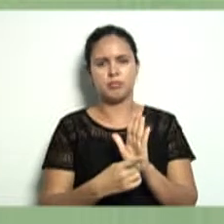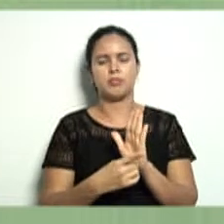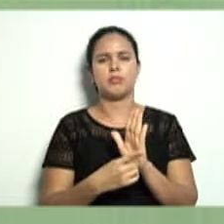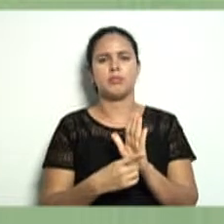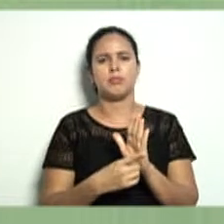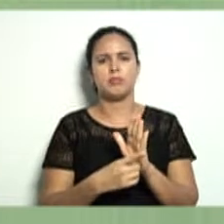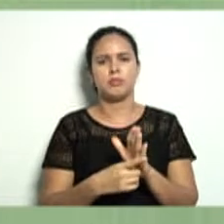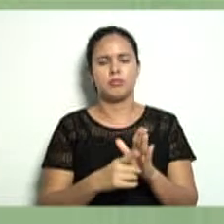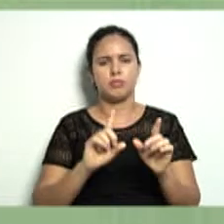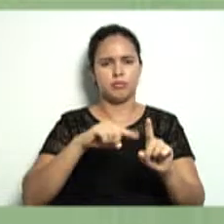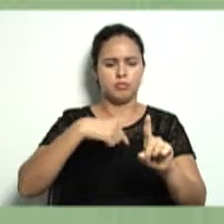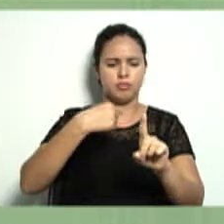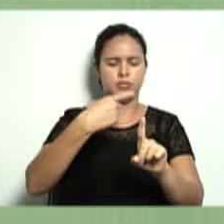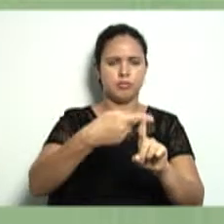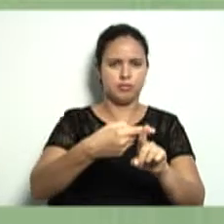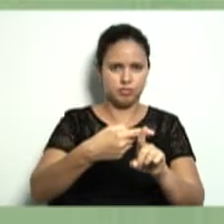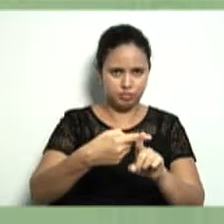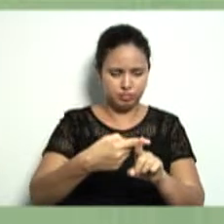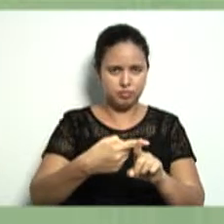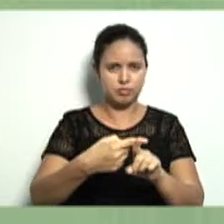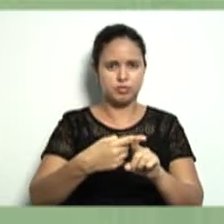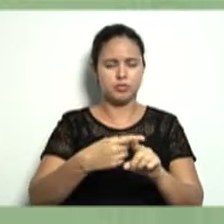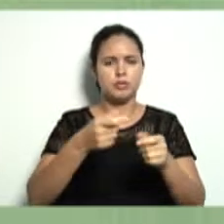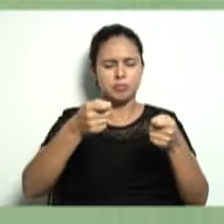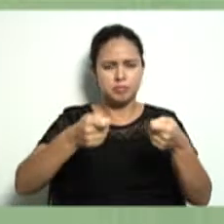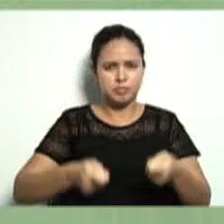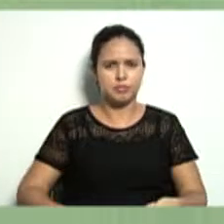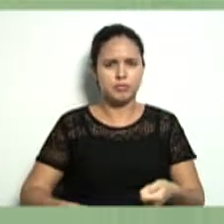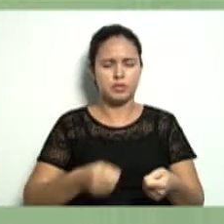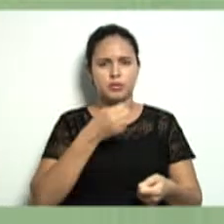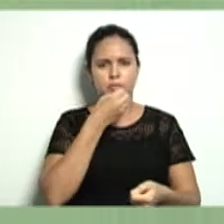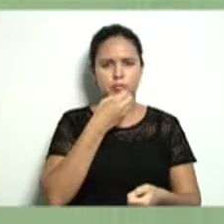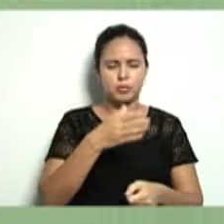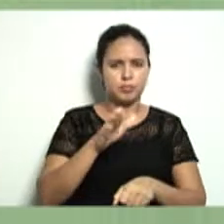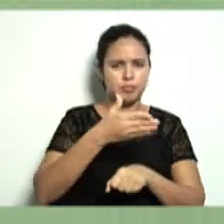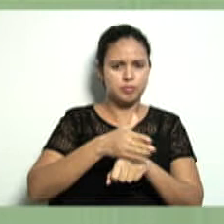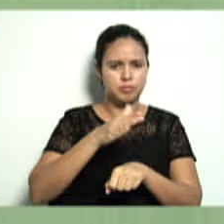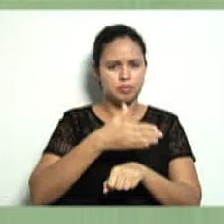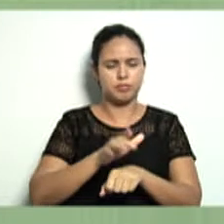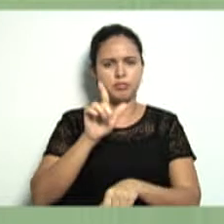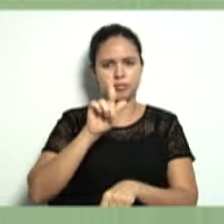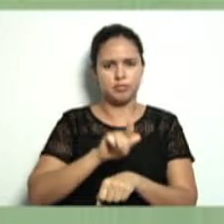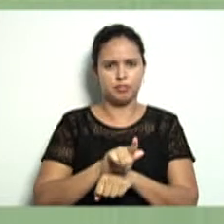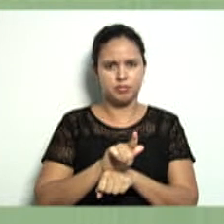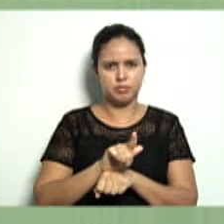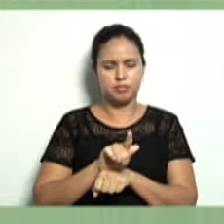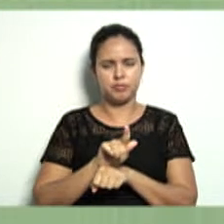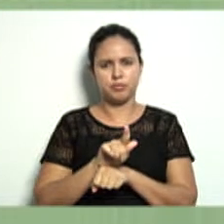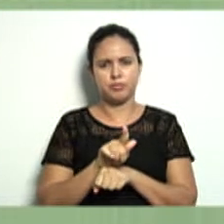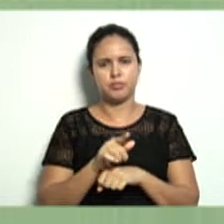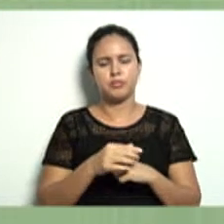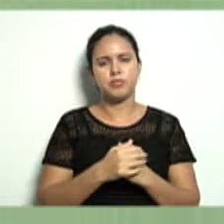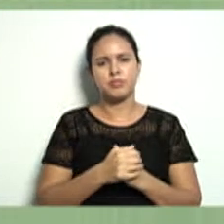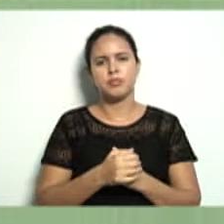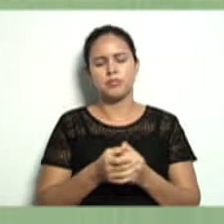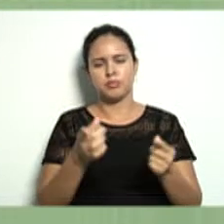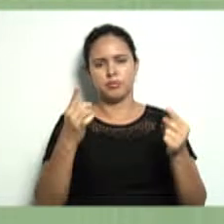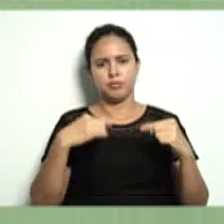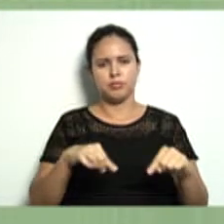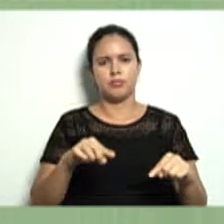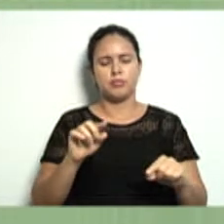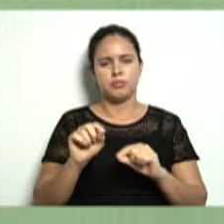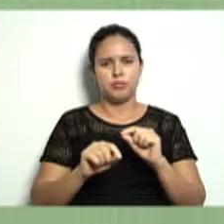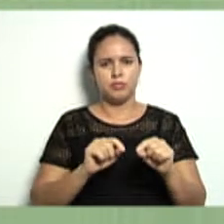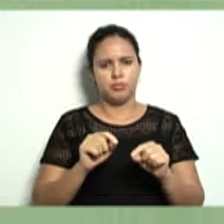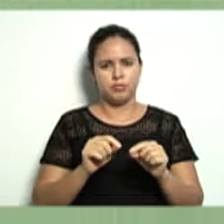com a máxima eficiência e eficácia alicerçada em boas práticas de gestão. A outra,